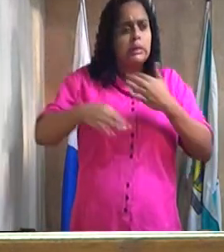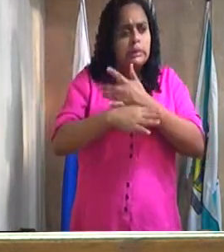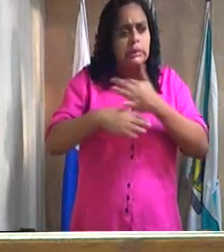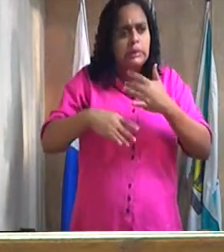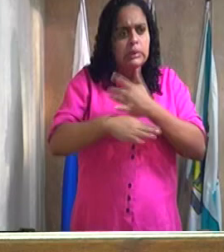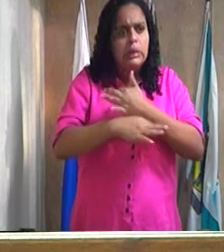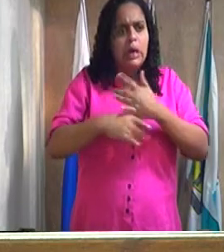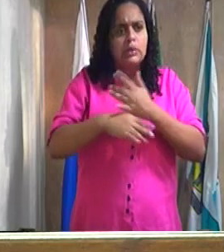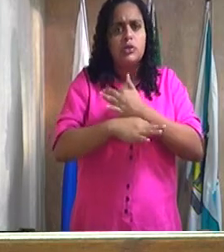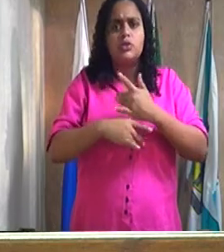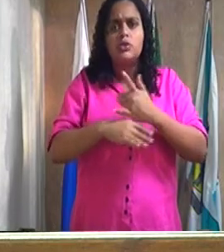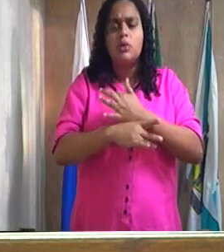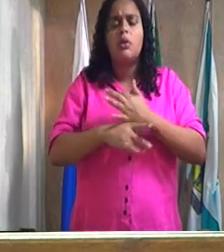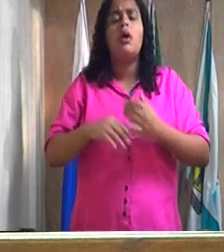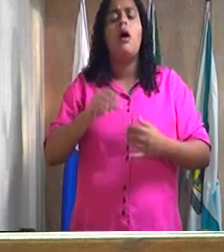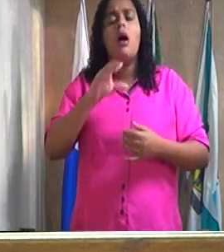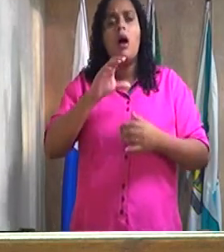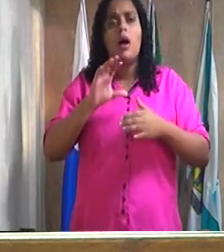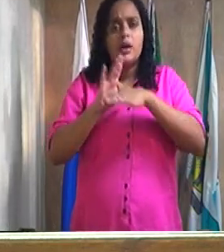Caxias vai receber.